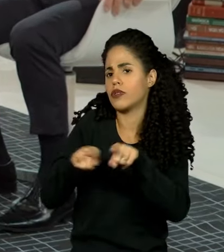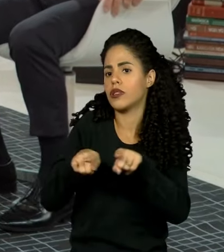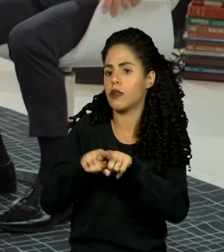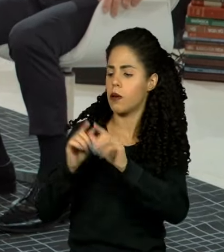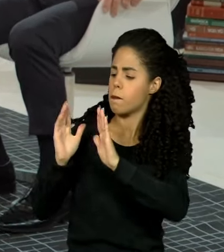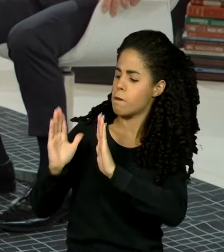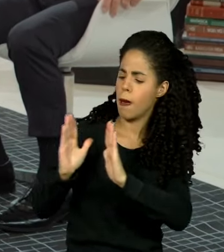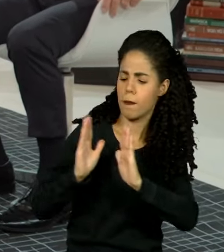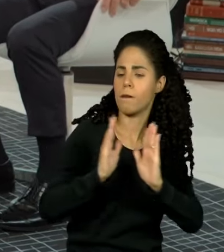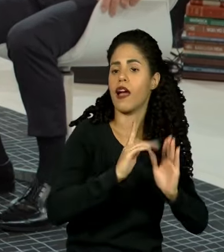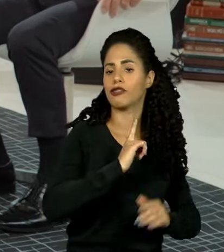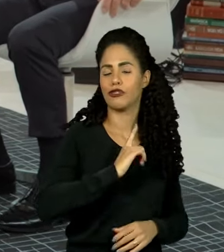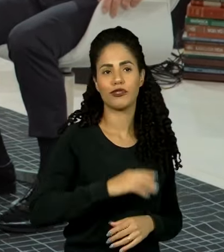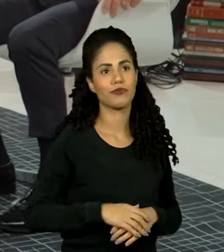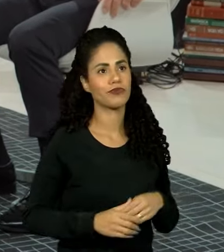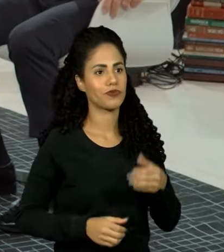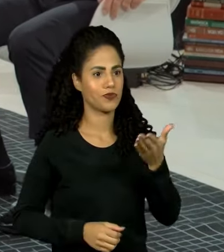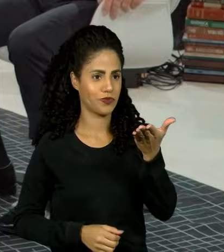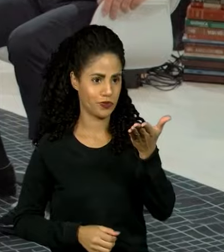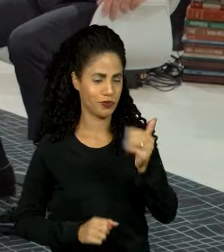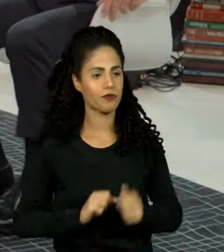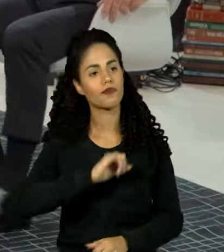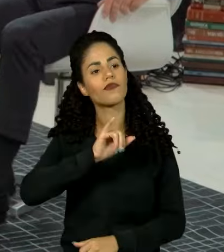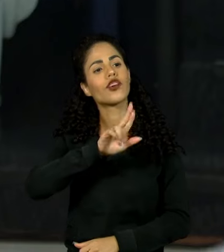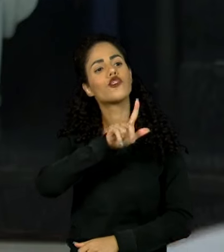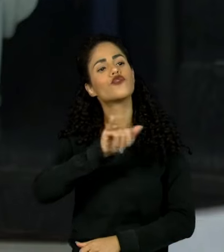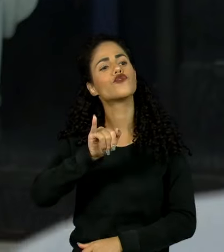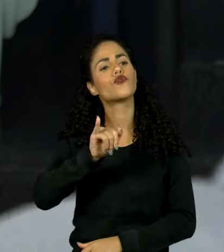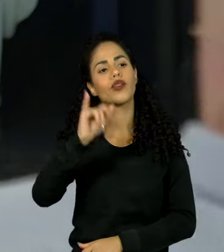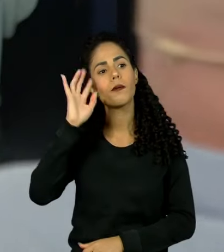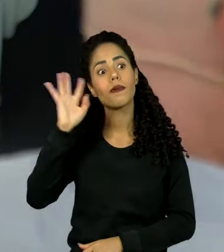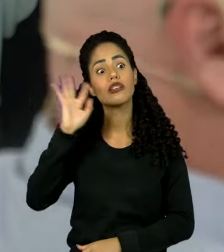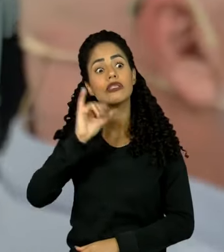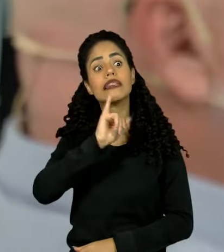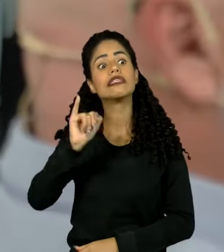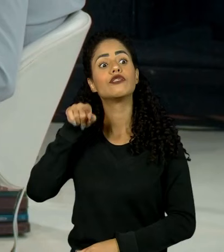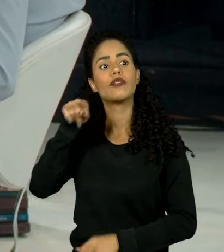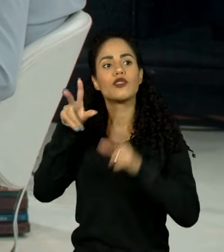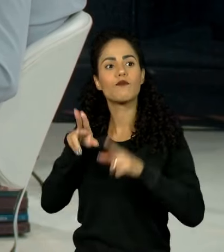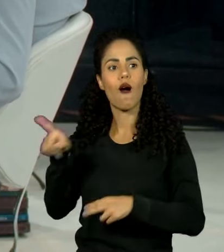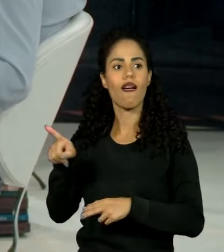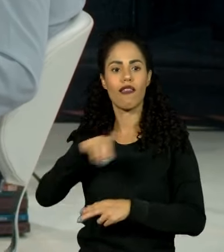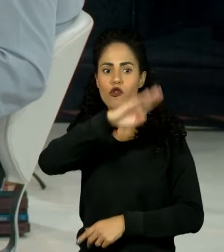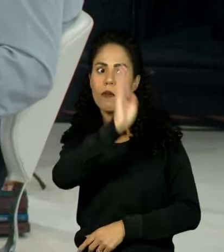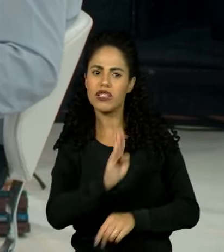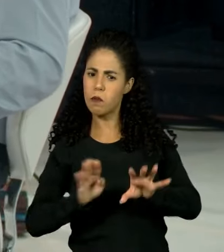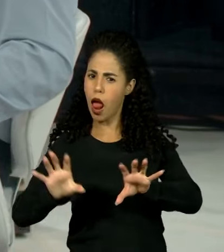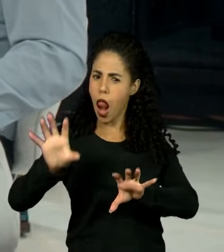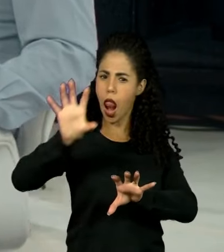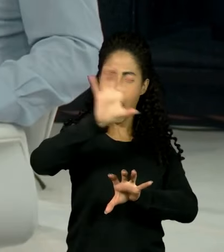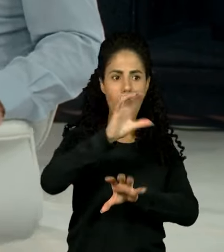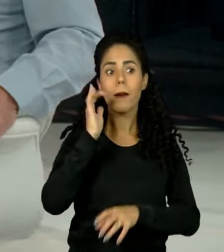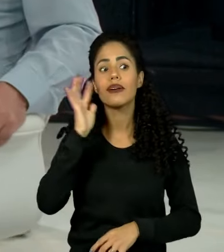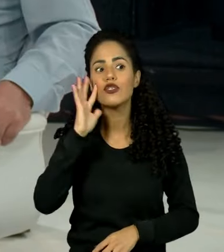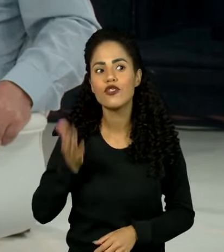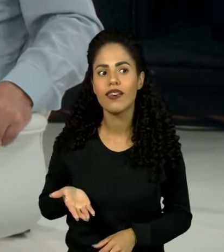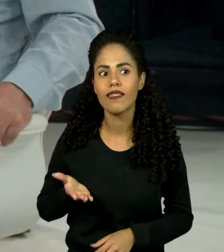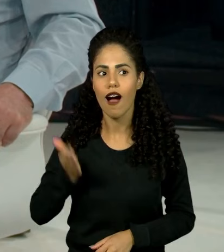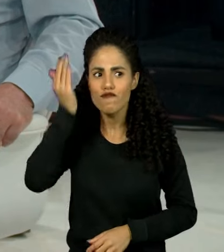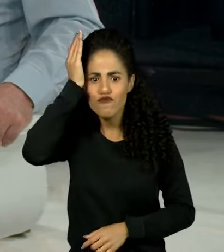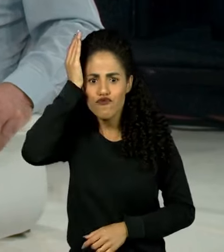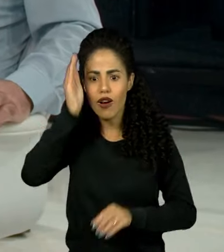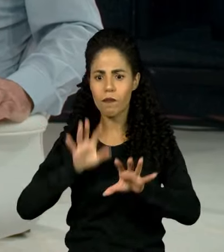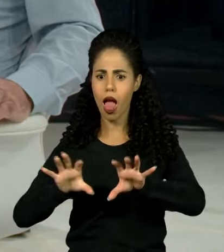processos Julie Imagine se a gente tivesse Queiros pelo Brasil todo hein a gente tem SESC no Brasil todo teatros no Brasil